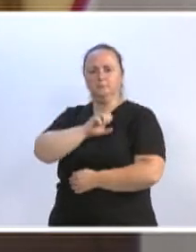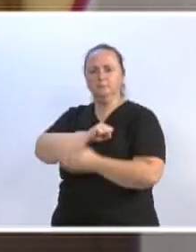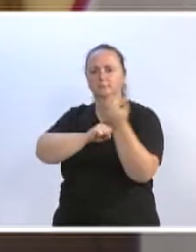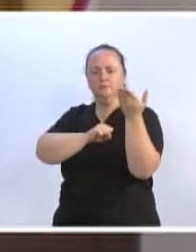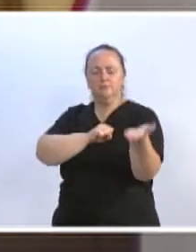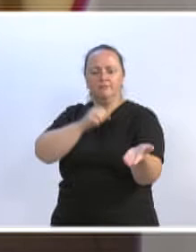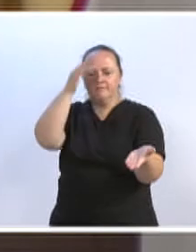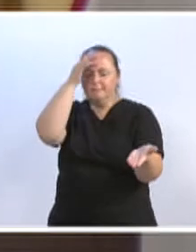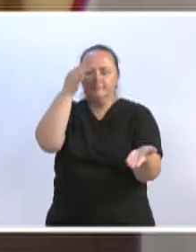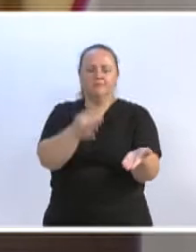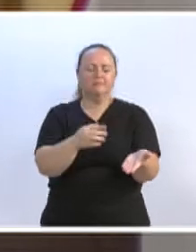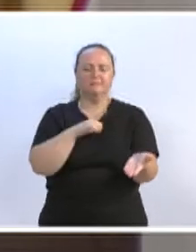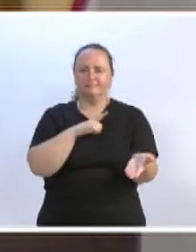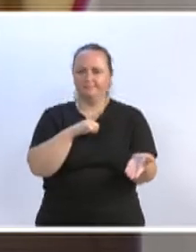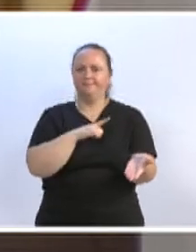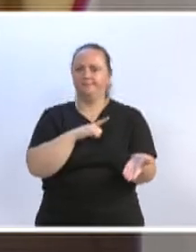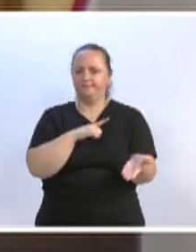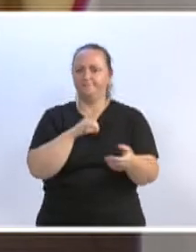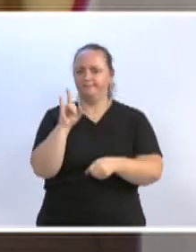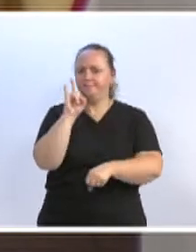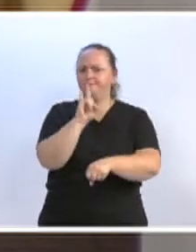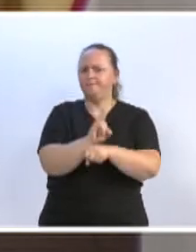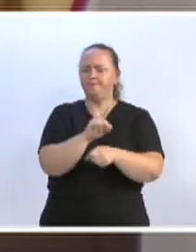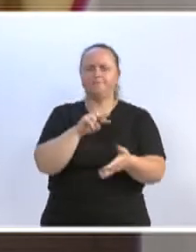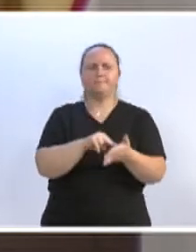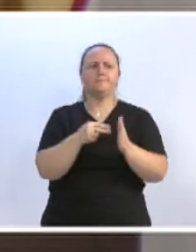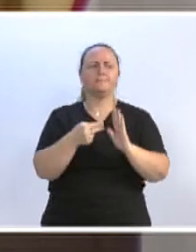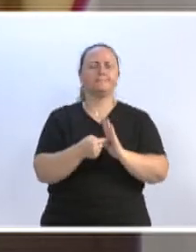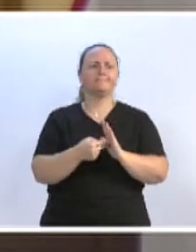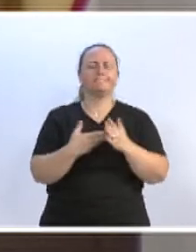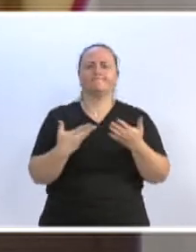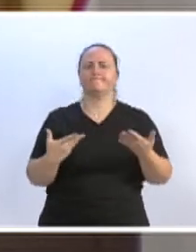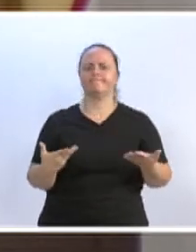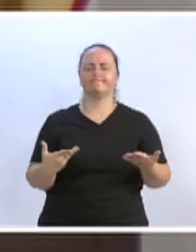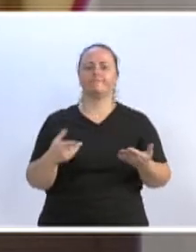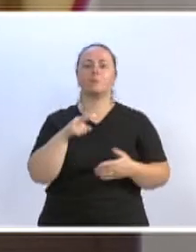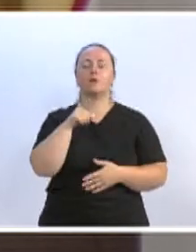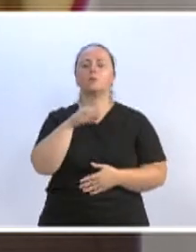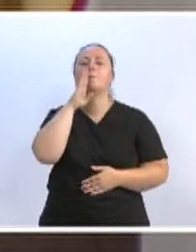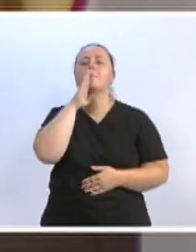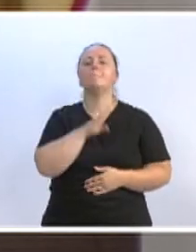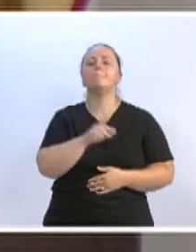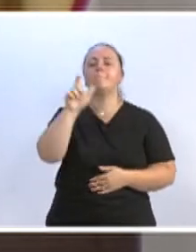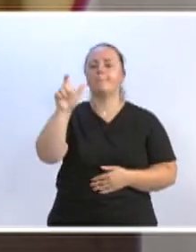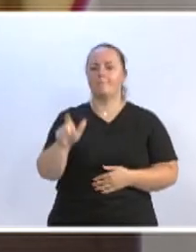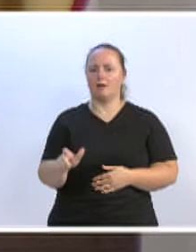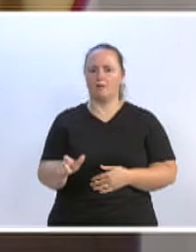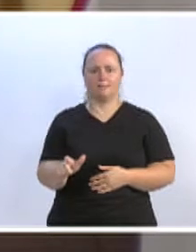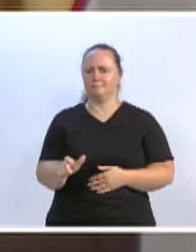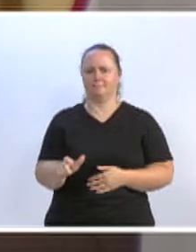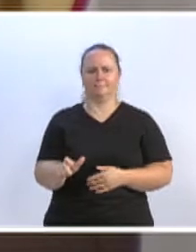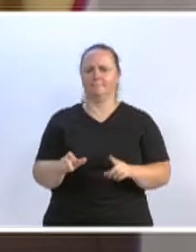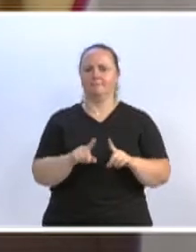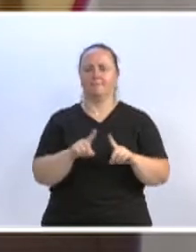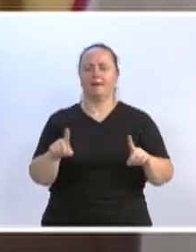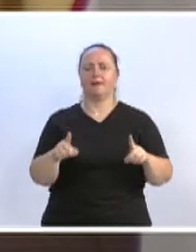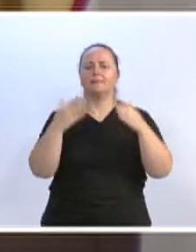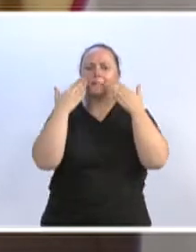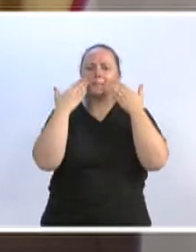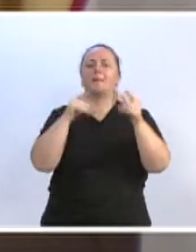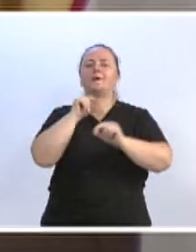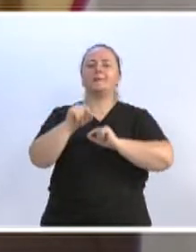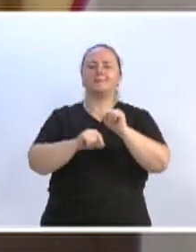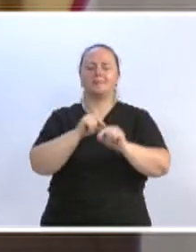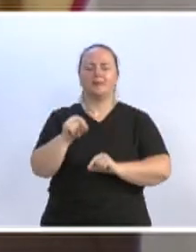fiel. O adultério não significa que você faz o mal a uma pessoa, mas significa que nós temos que defender